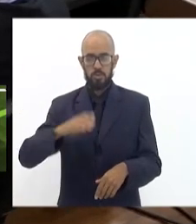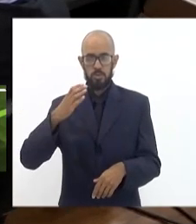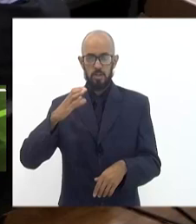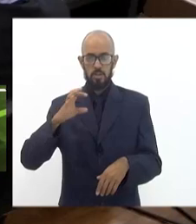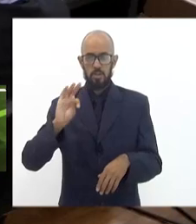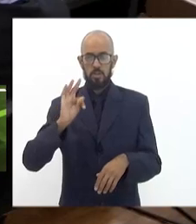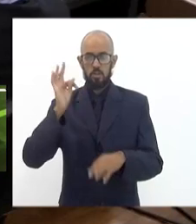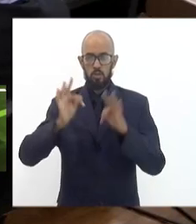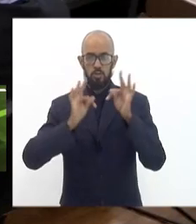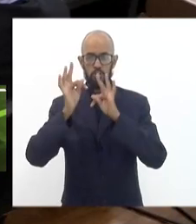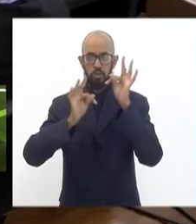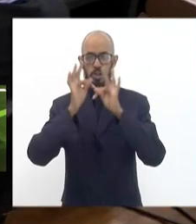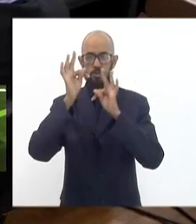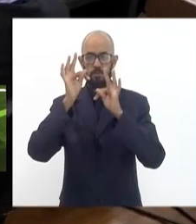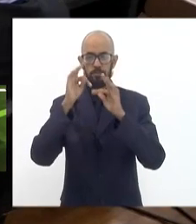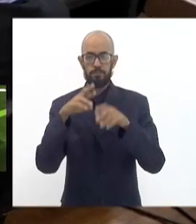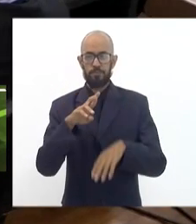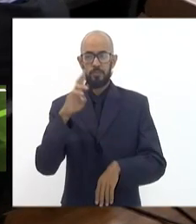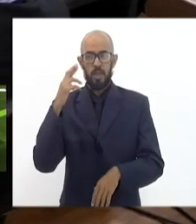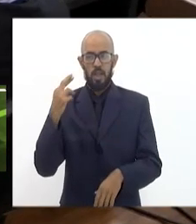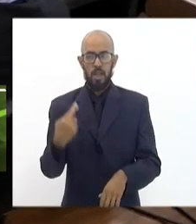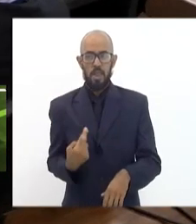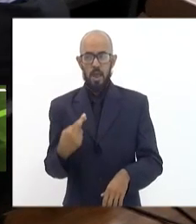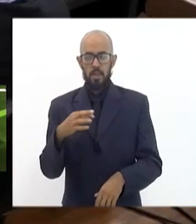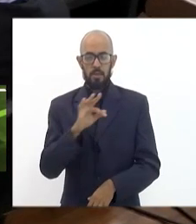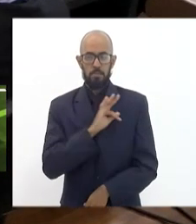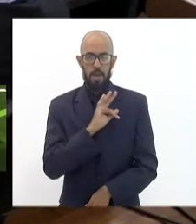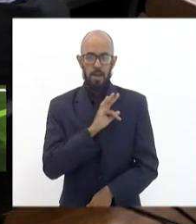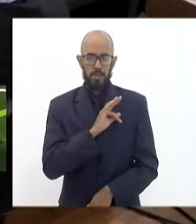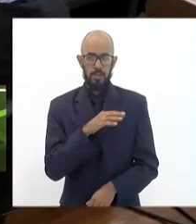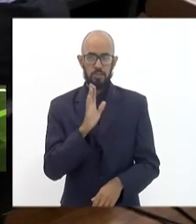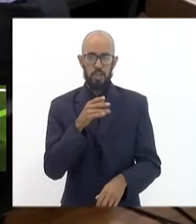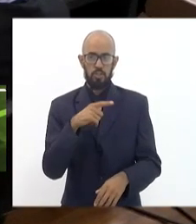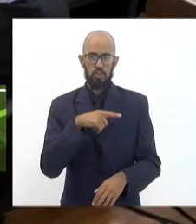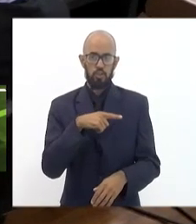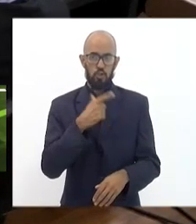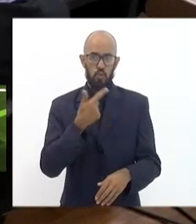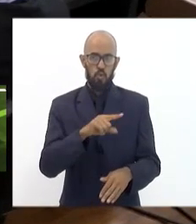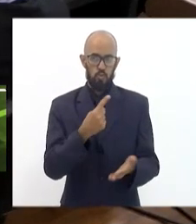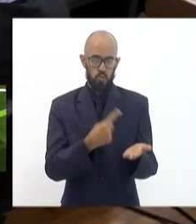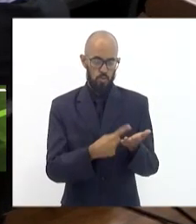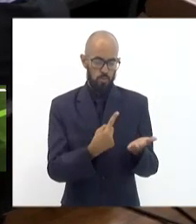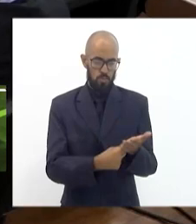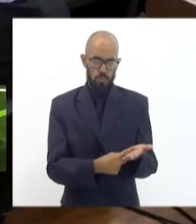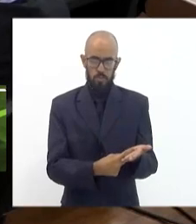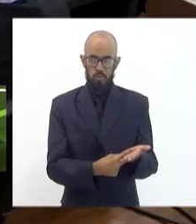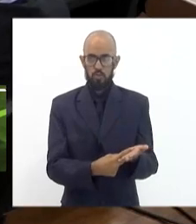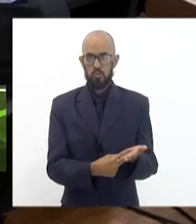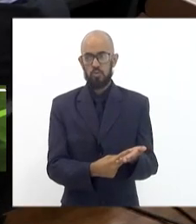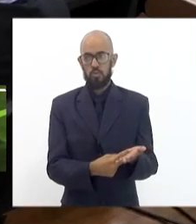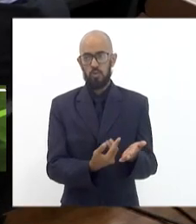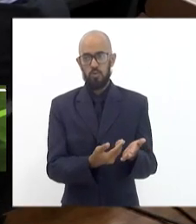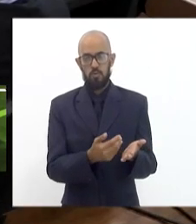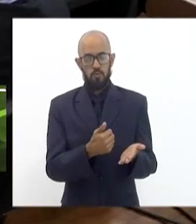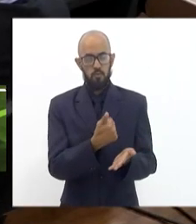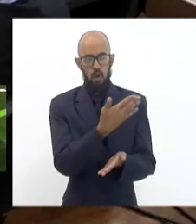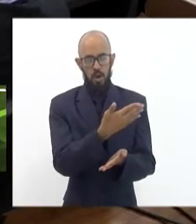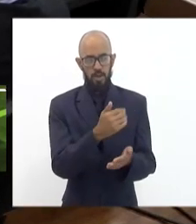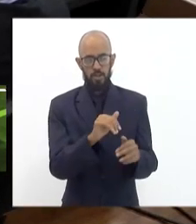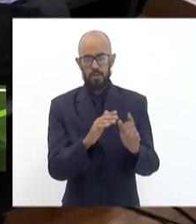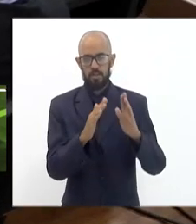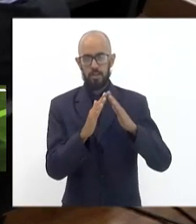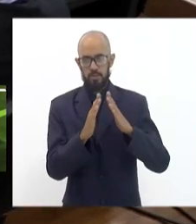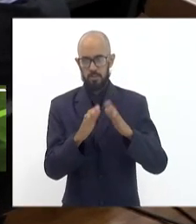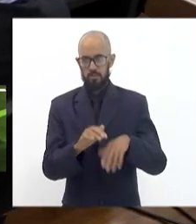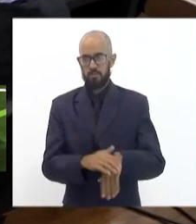ciência e tecnologia e a Renata Souza Martha Rocha já tinha outros compromissos eu jogar fora da casa então só para